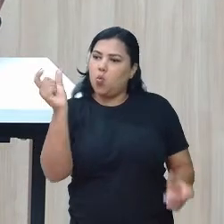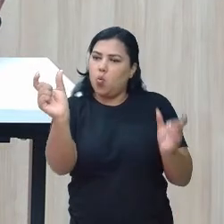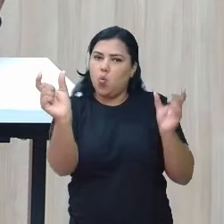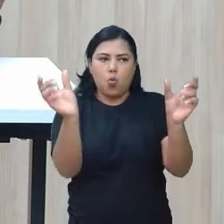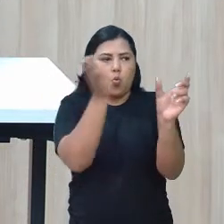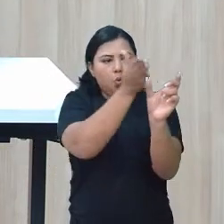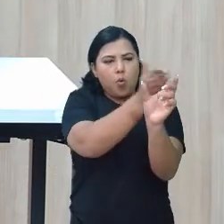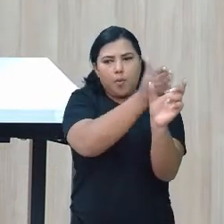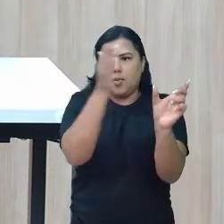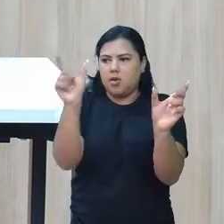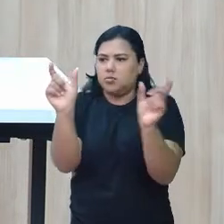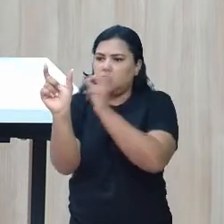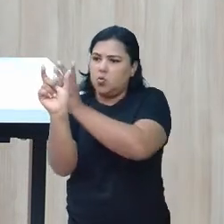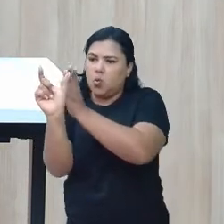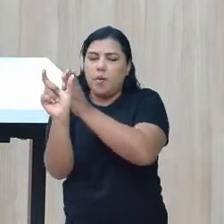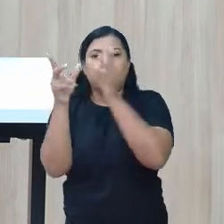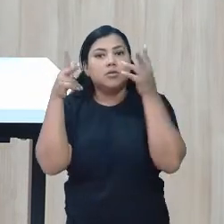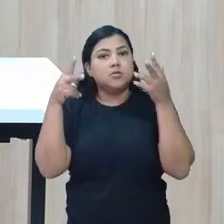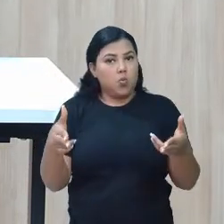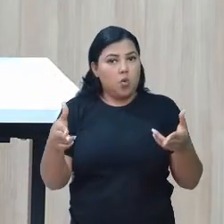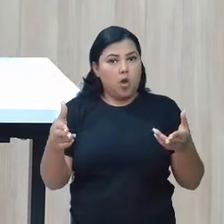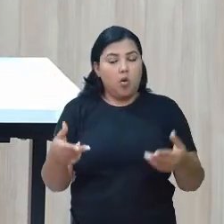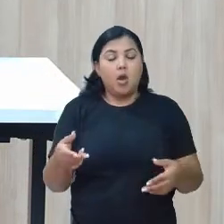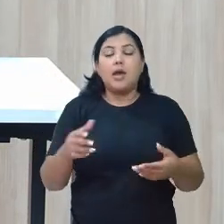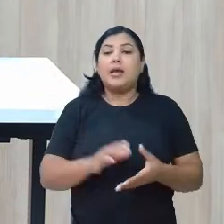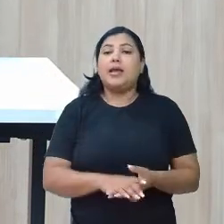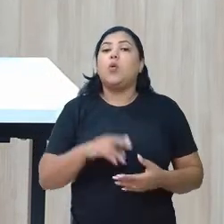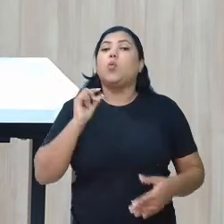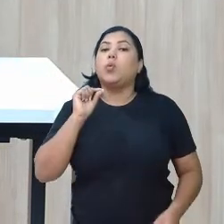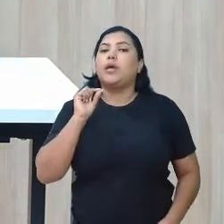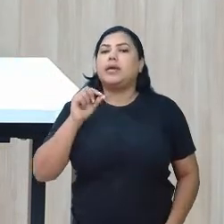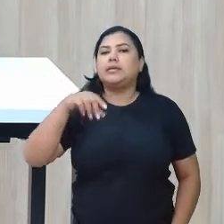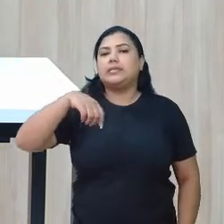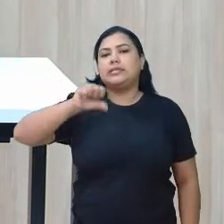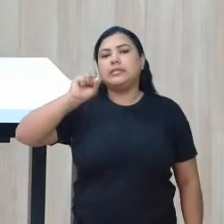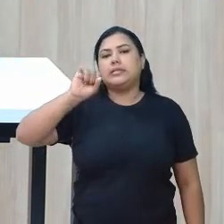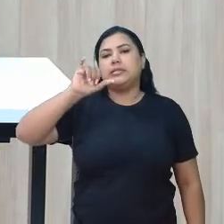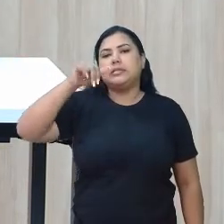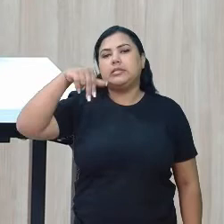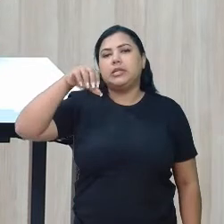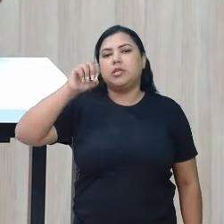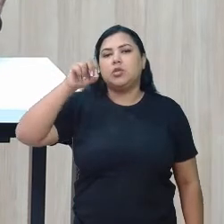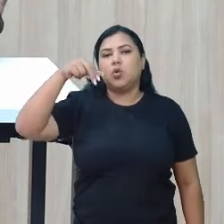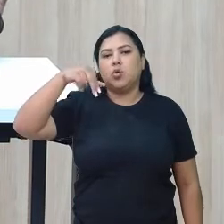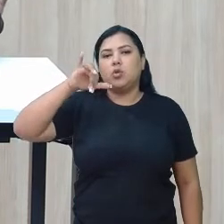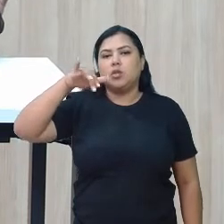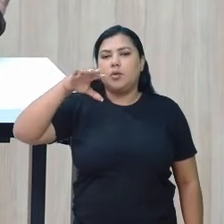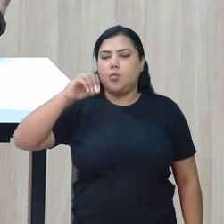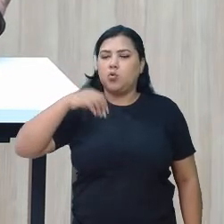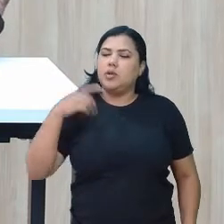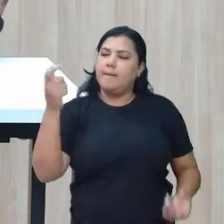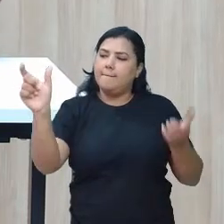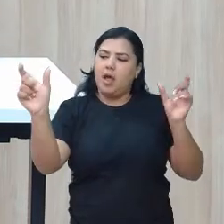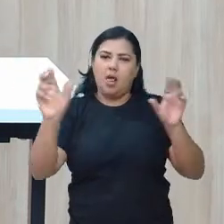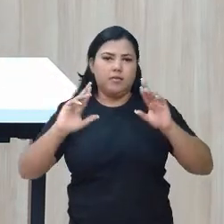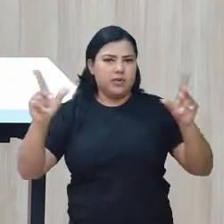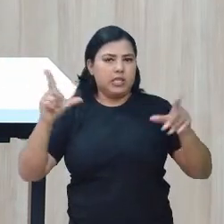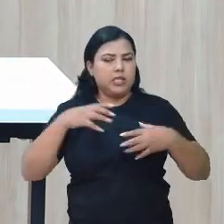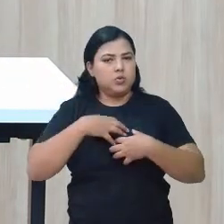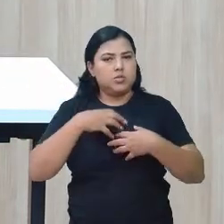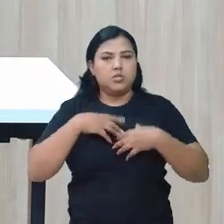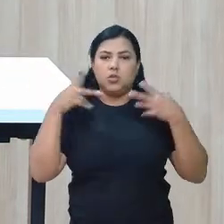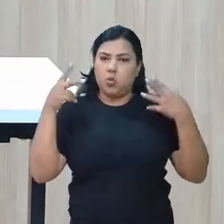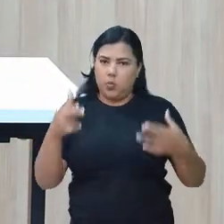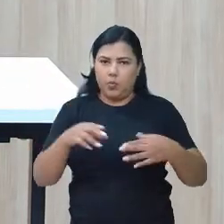são palavras que na língua portuguesa nós diríamos que são sinônimos, ou seja, são palavras diferentes que trazem o mesmo sentido.